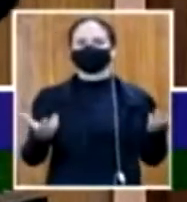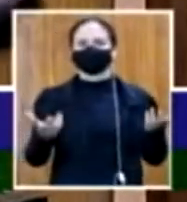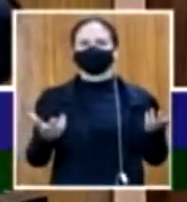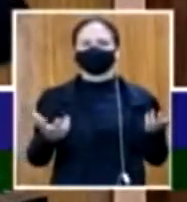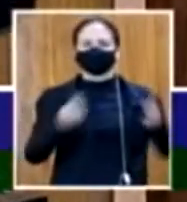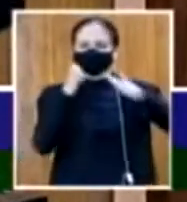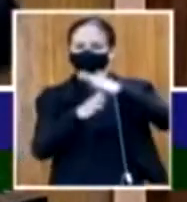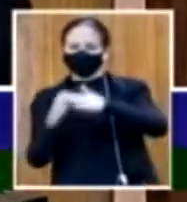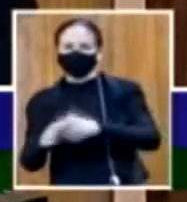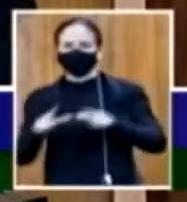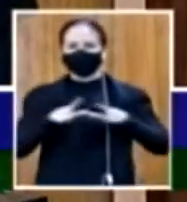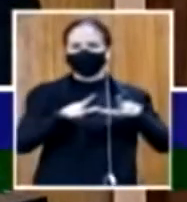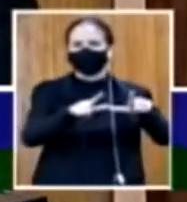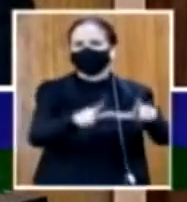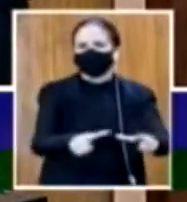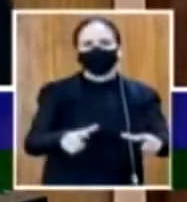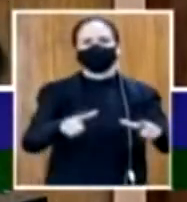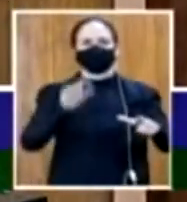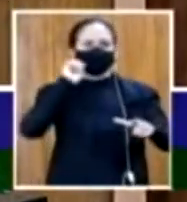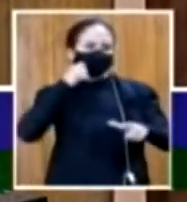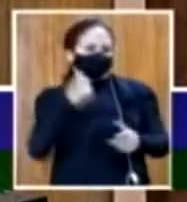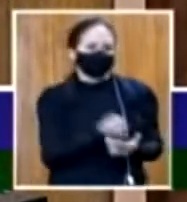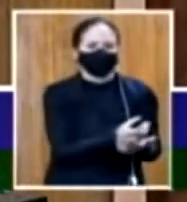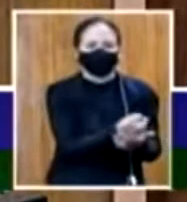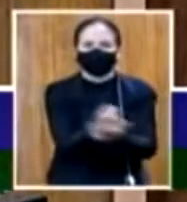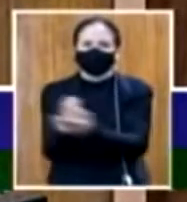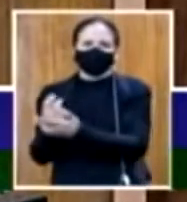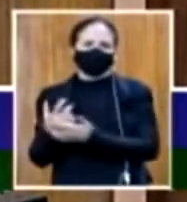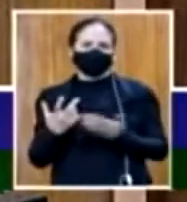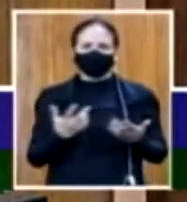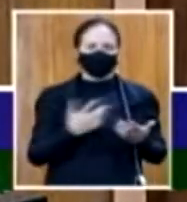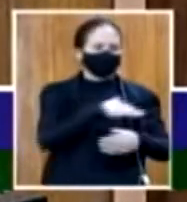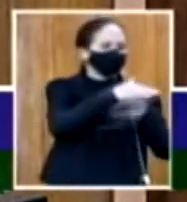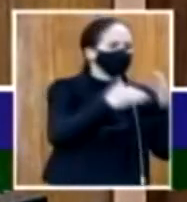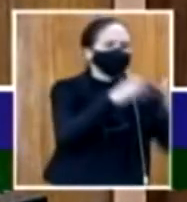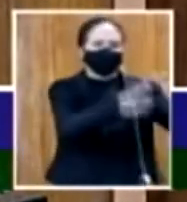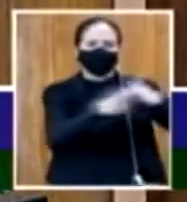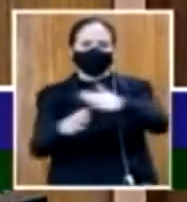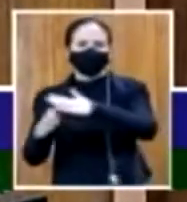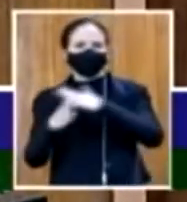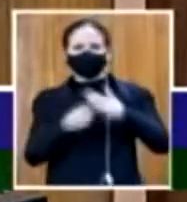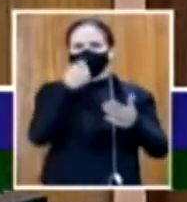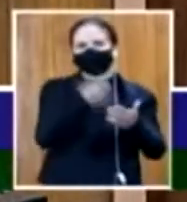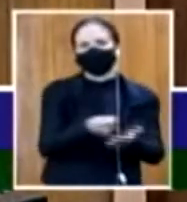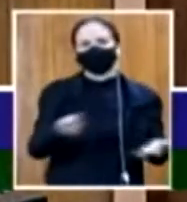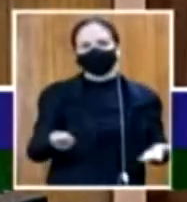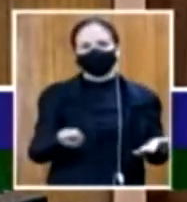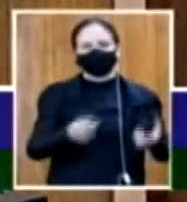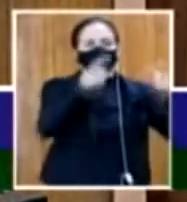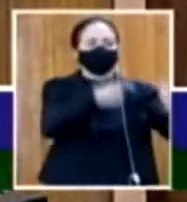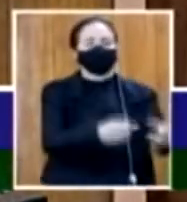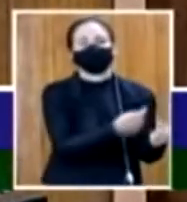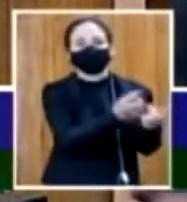o supermercado, o açougue, a padaria, todos eles vão ter que repassar esse custo. O setor